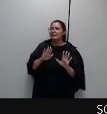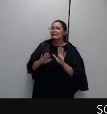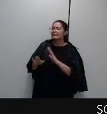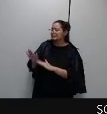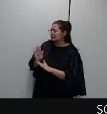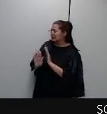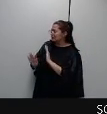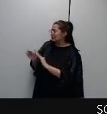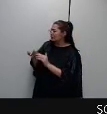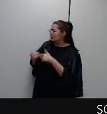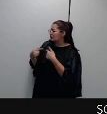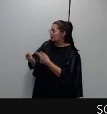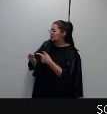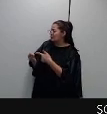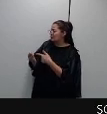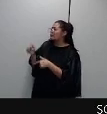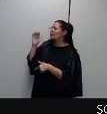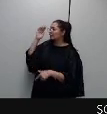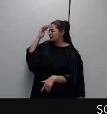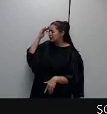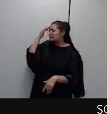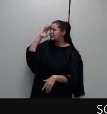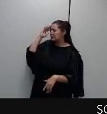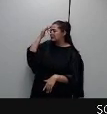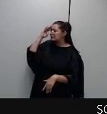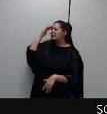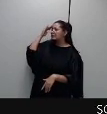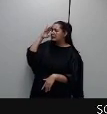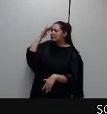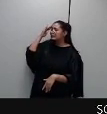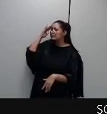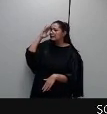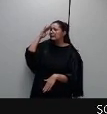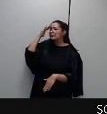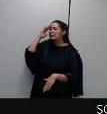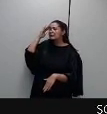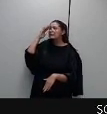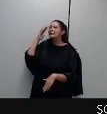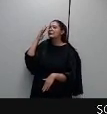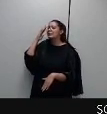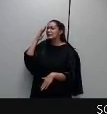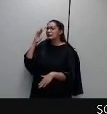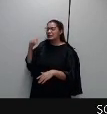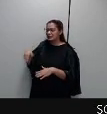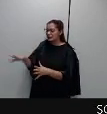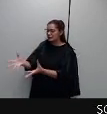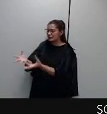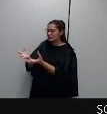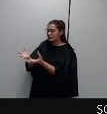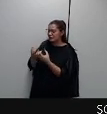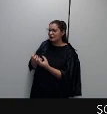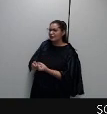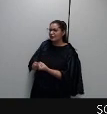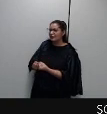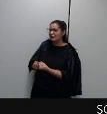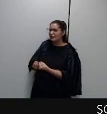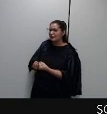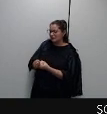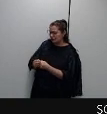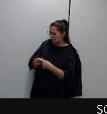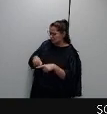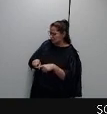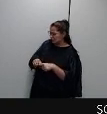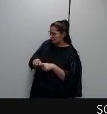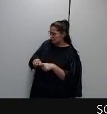se convença a cinco conversa aqui aquela súmula veicula algo injusto bem